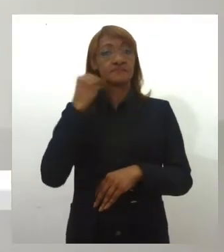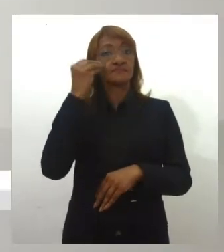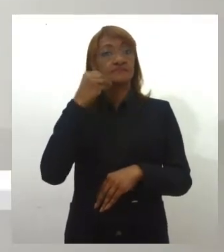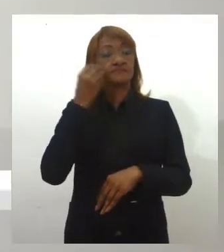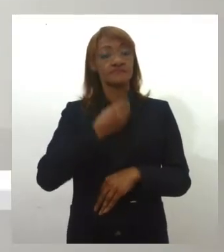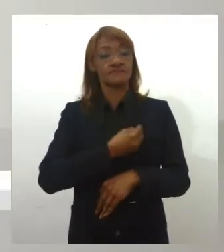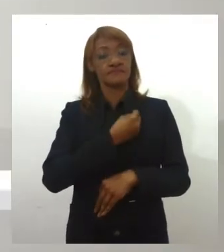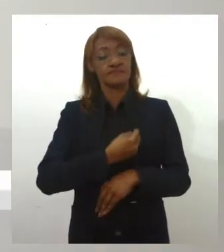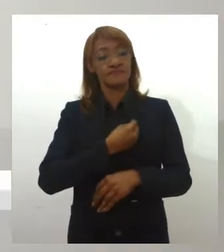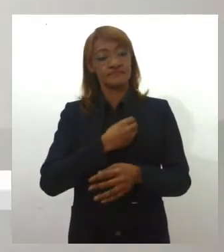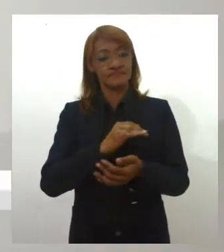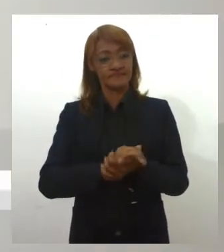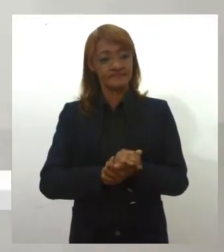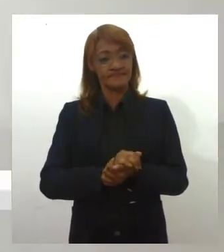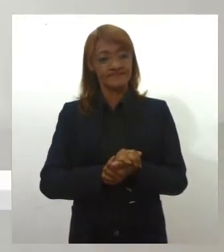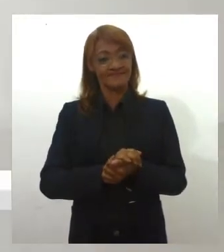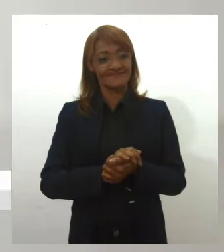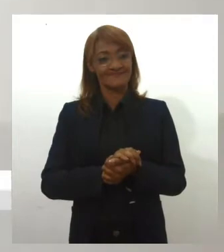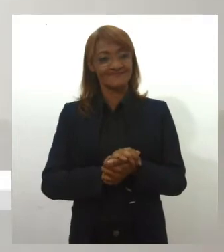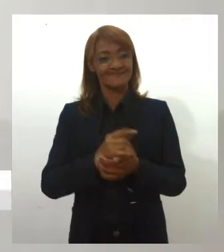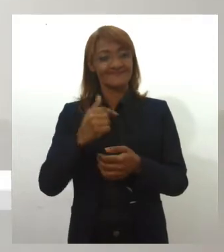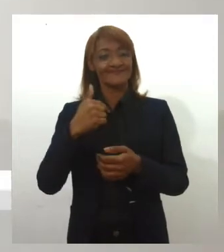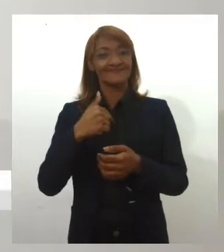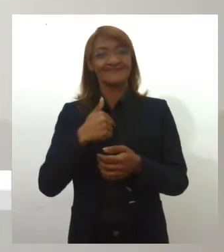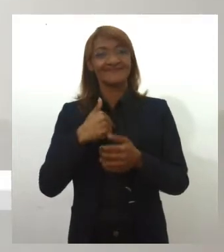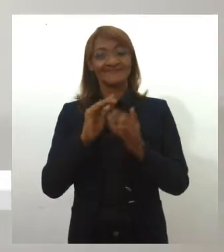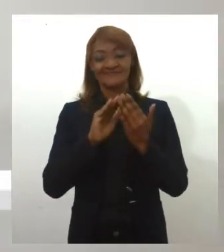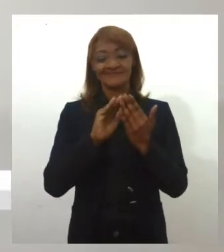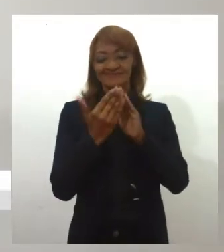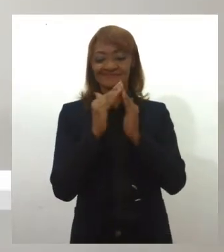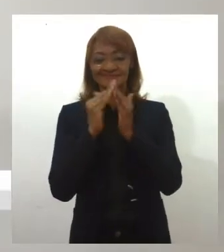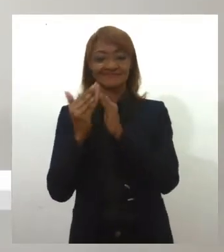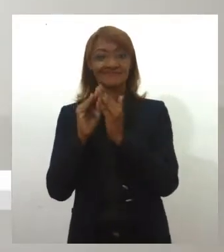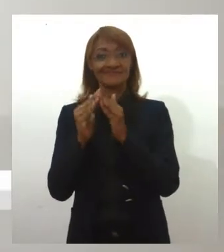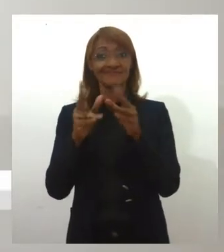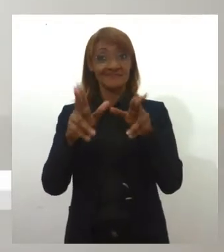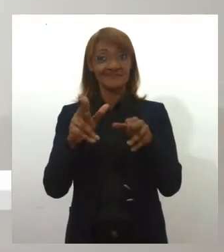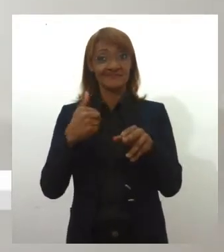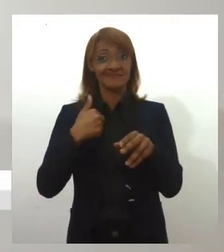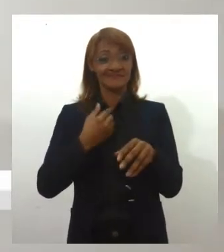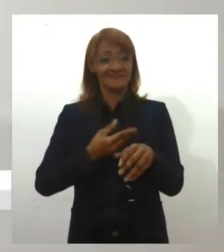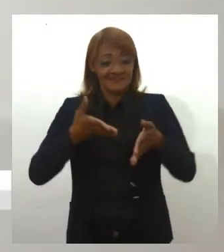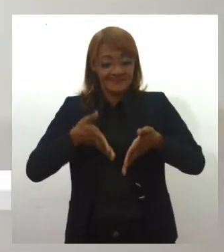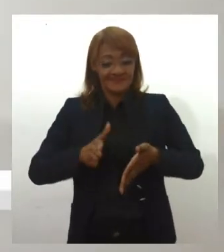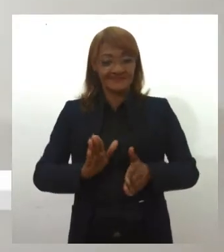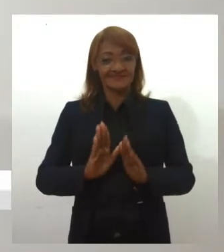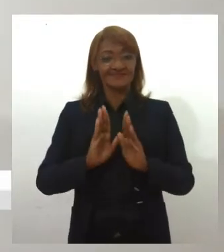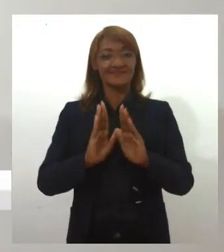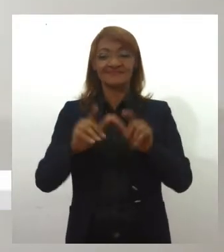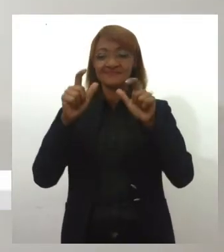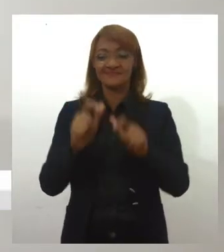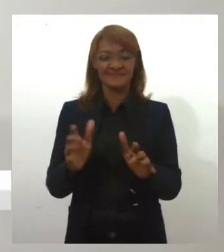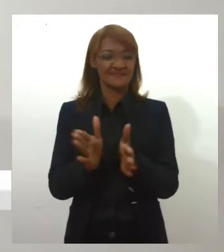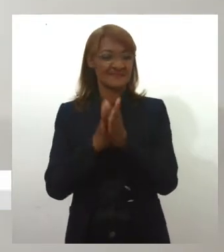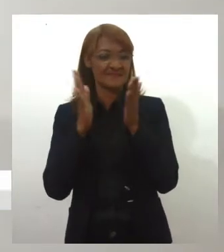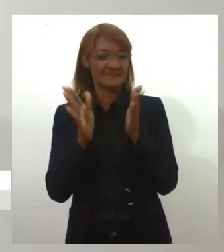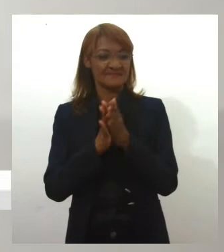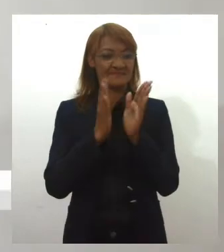sou favelada, eu falo bem assim, favelada, nasci na periferia, lá de São